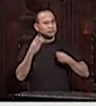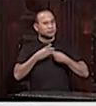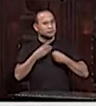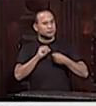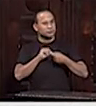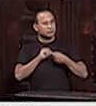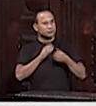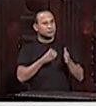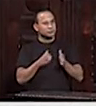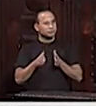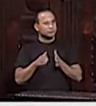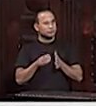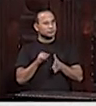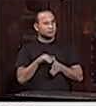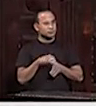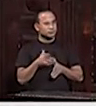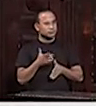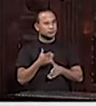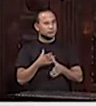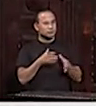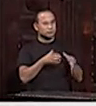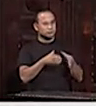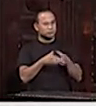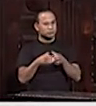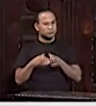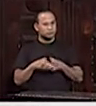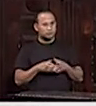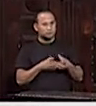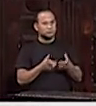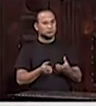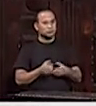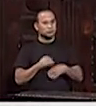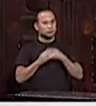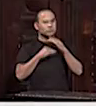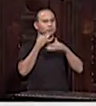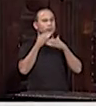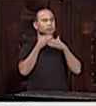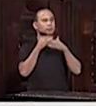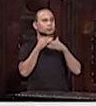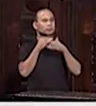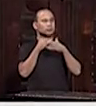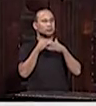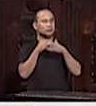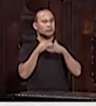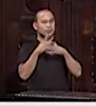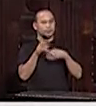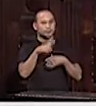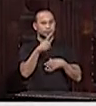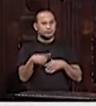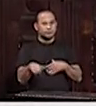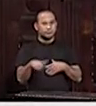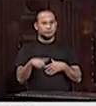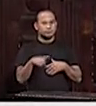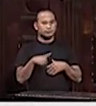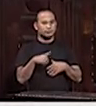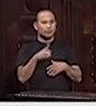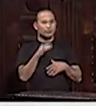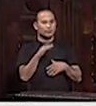fazia o seguinte: olha, se algum setor crescer e a arrecadação crescer, a gente anula os efeitos do